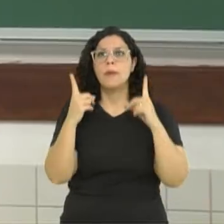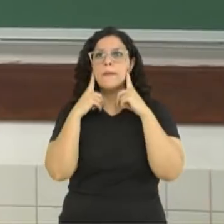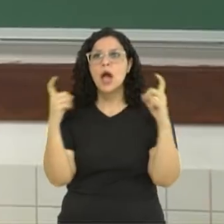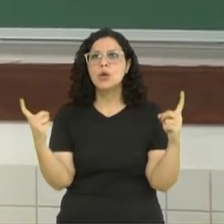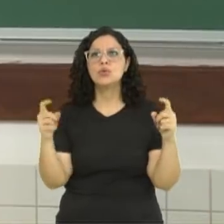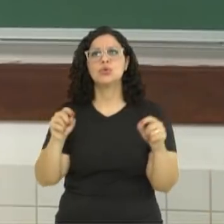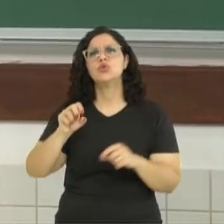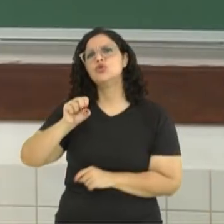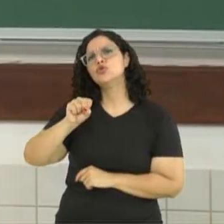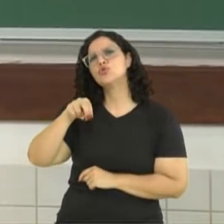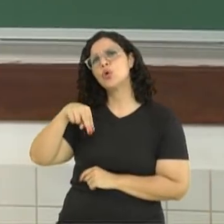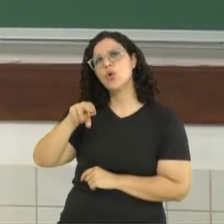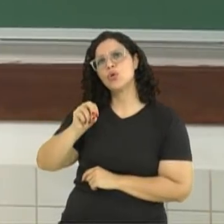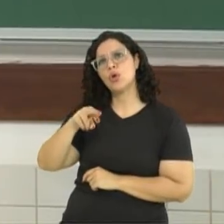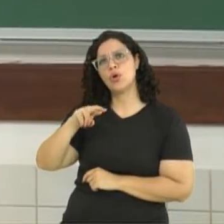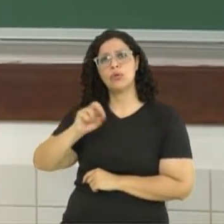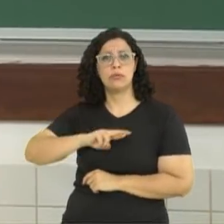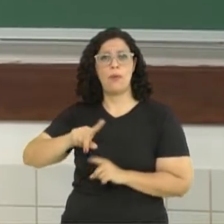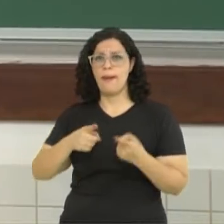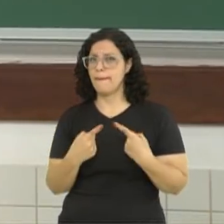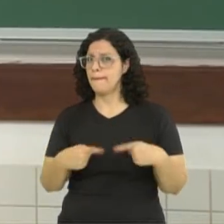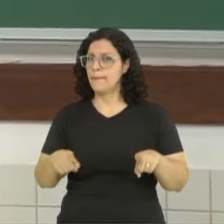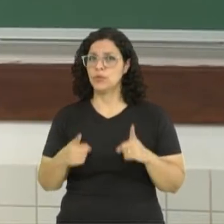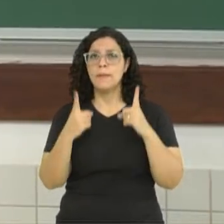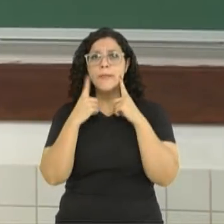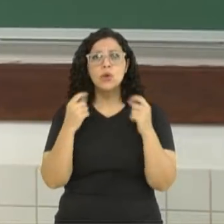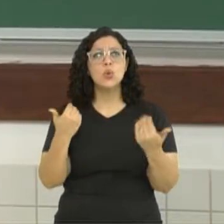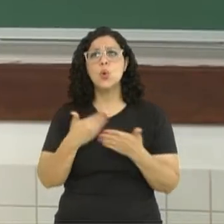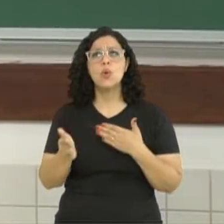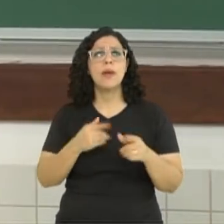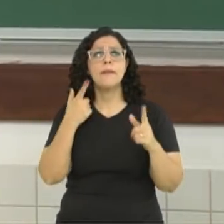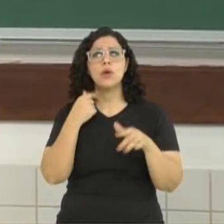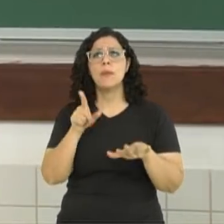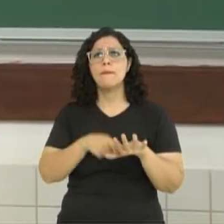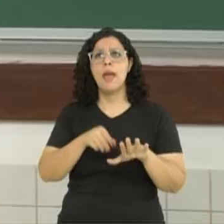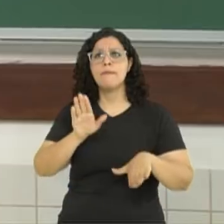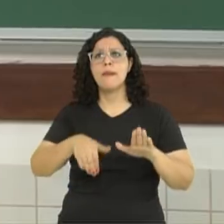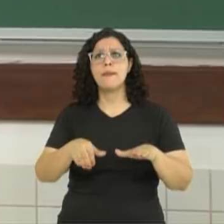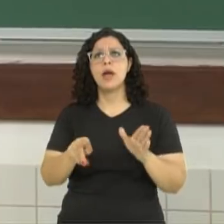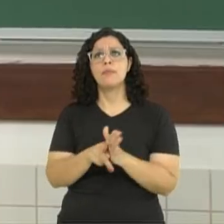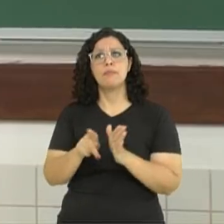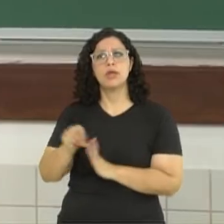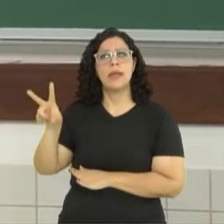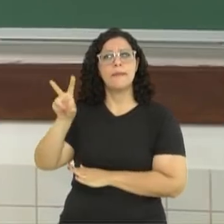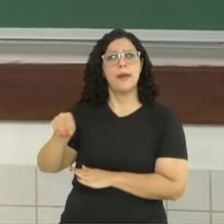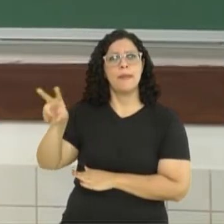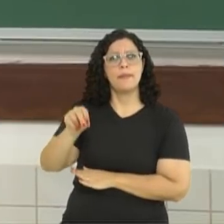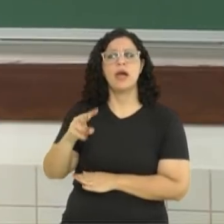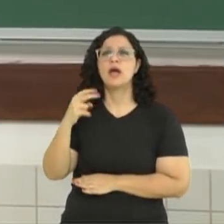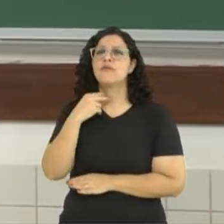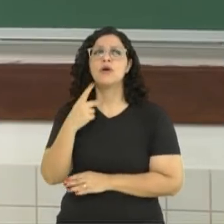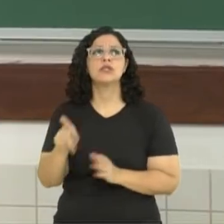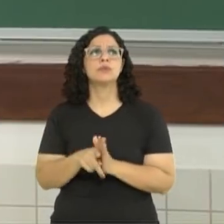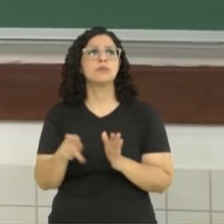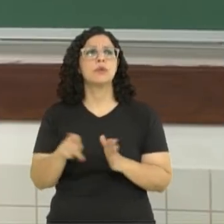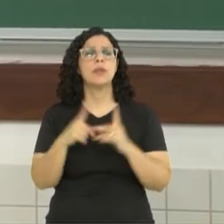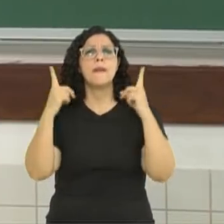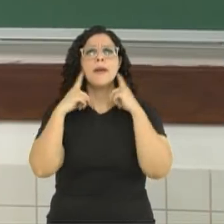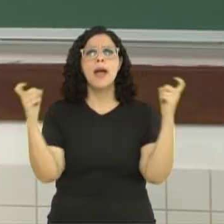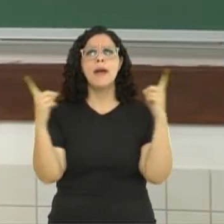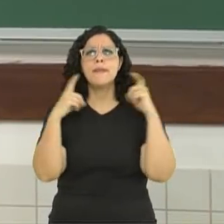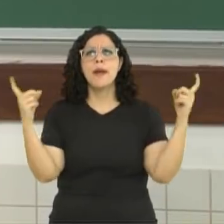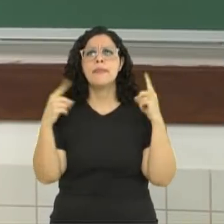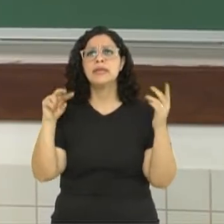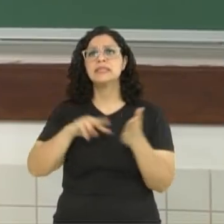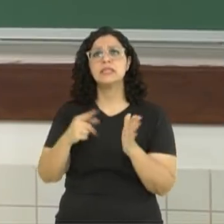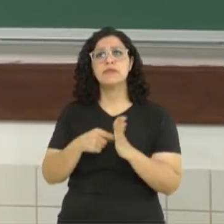Sonoro. Por que eu não coloquei música? Porque nem todo som é música. Então, todo tipo de som pode expressar alguma coisa. Eu estou aqui parado, ouço uma sirene. Está dizendo o quê? Está